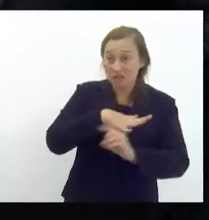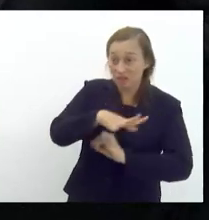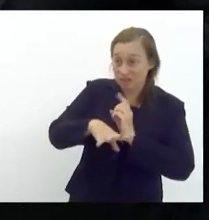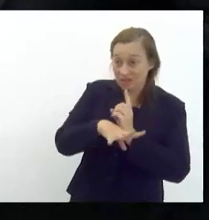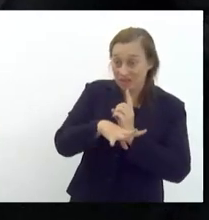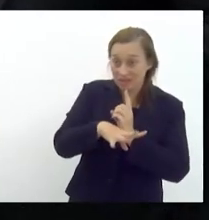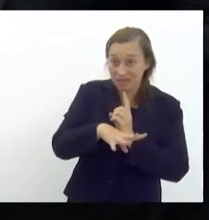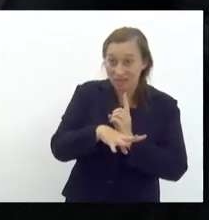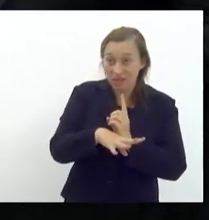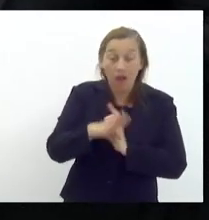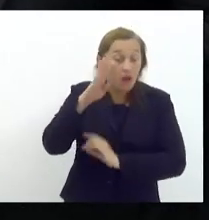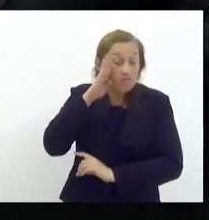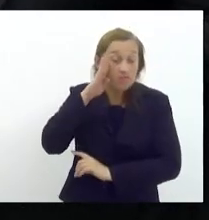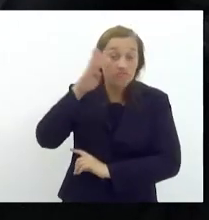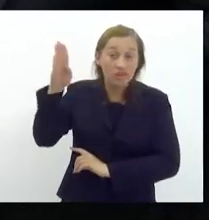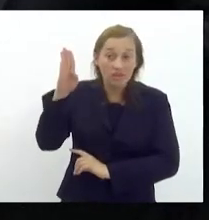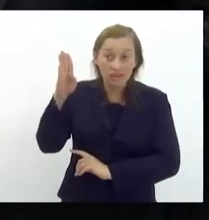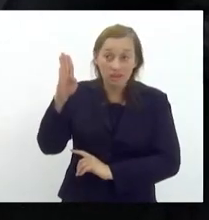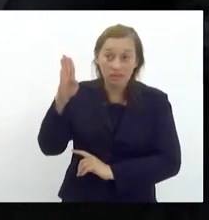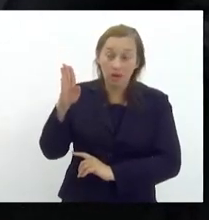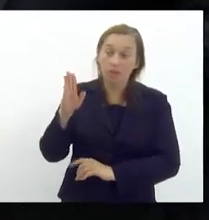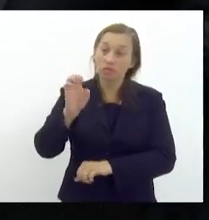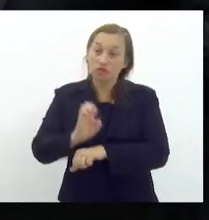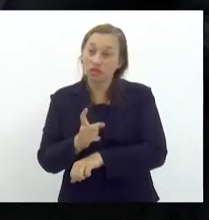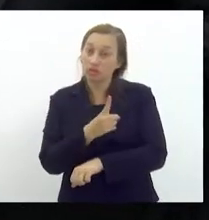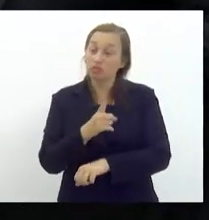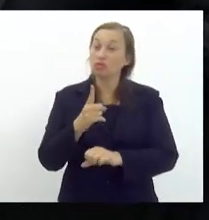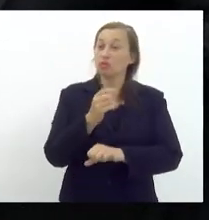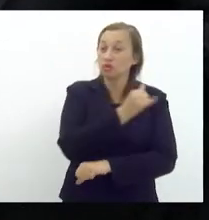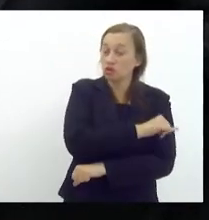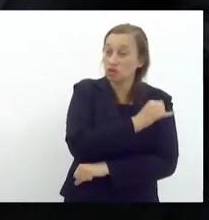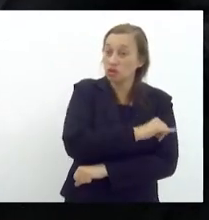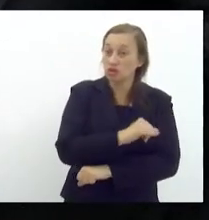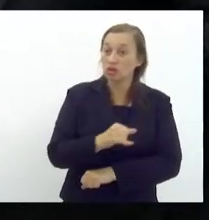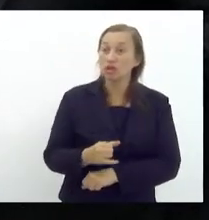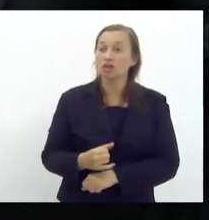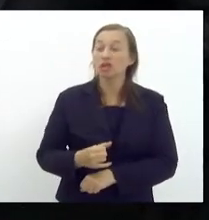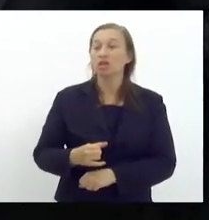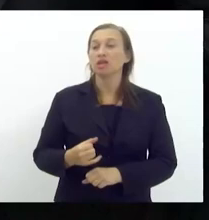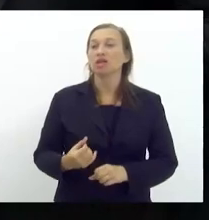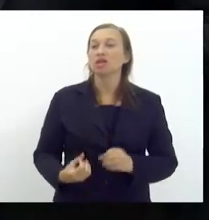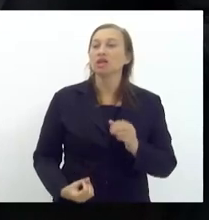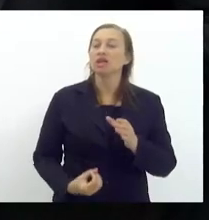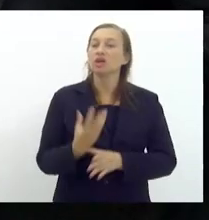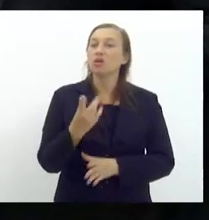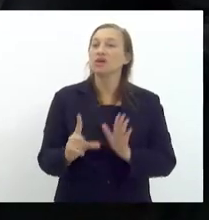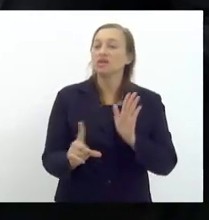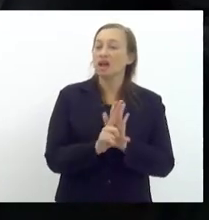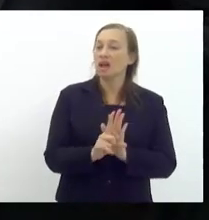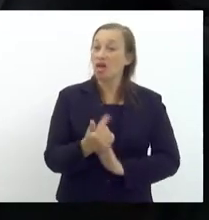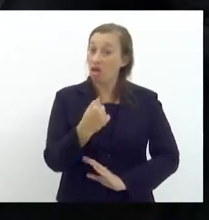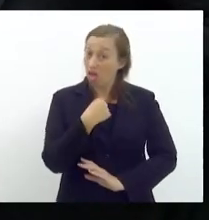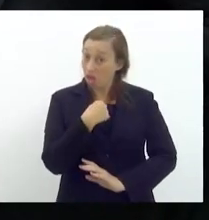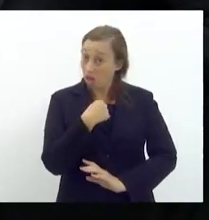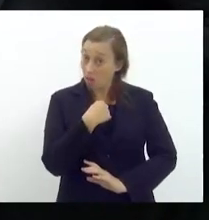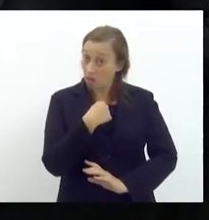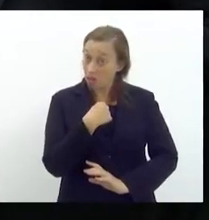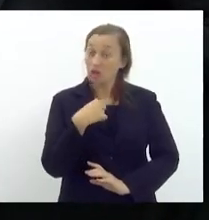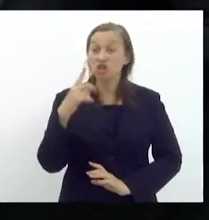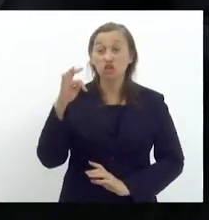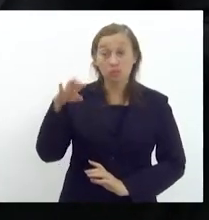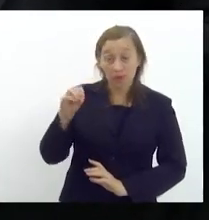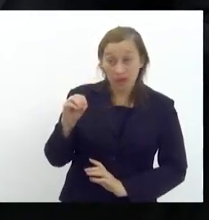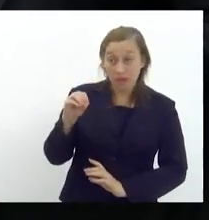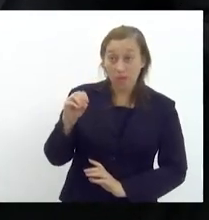é fundamental para o nosso Estado do Rio de Janeiro e o autor desta lei fui eu Gilberto